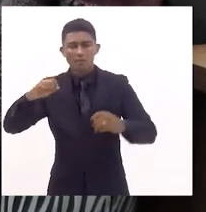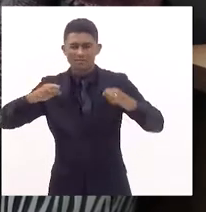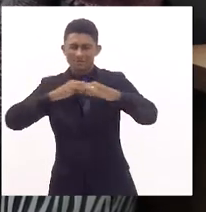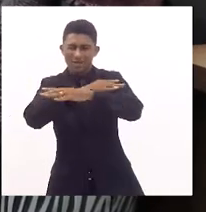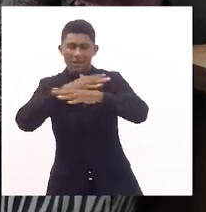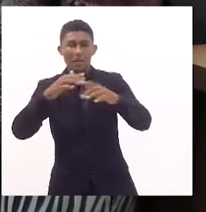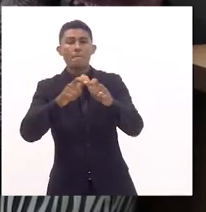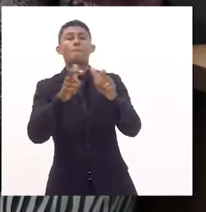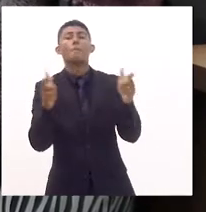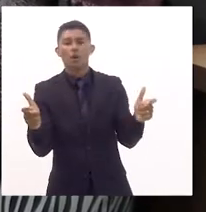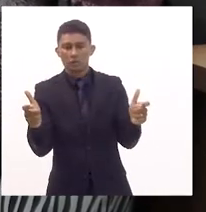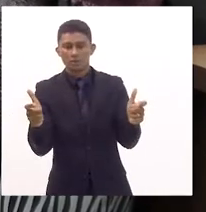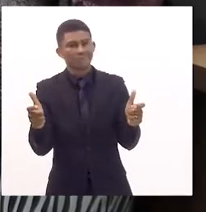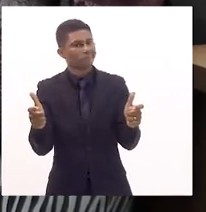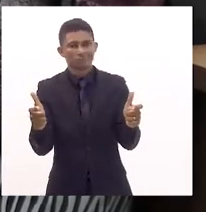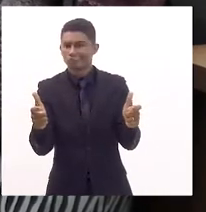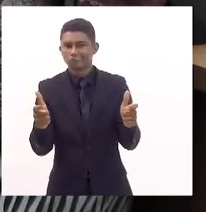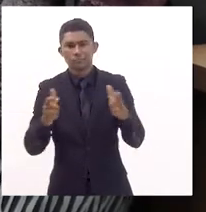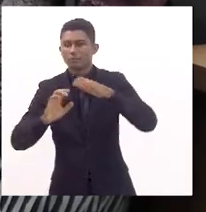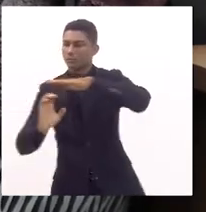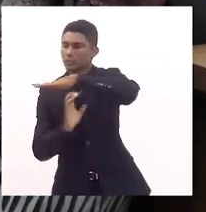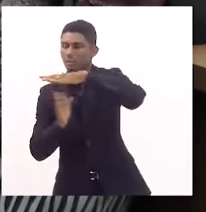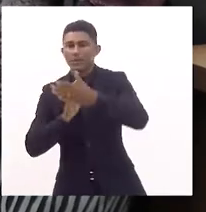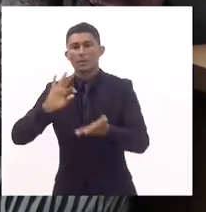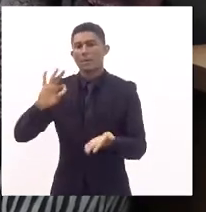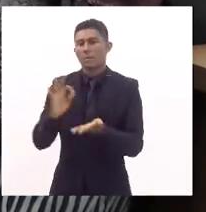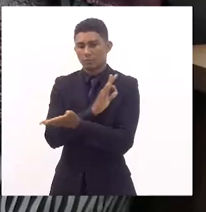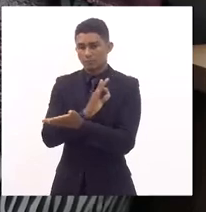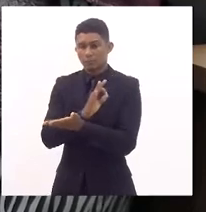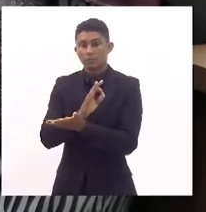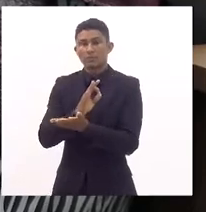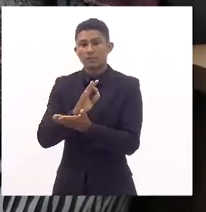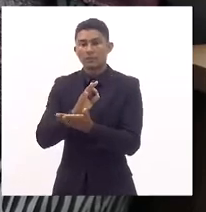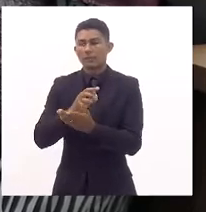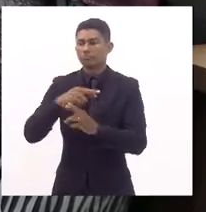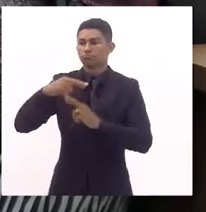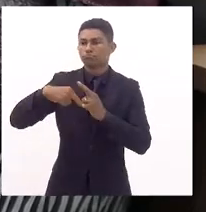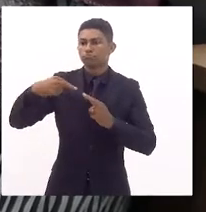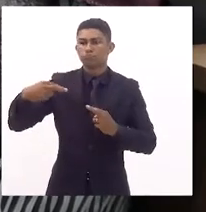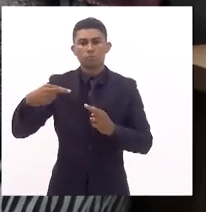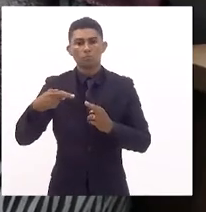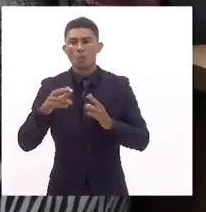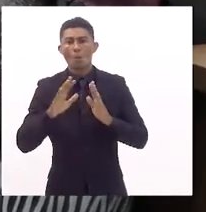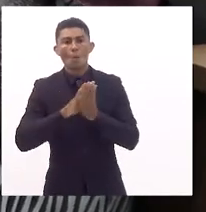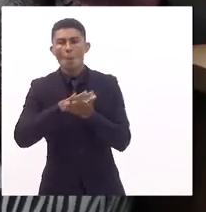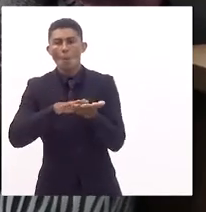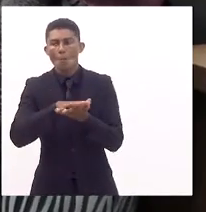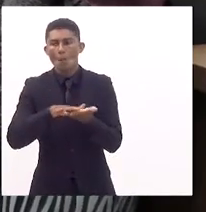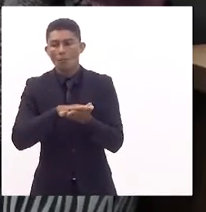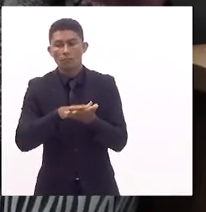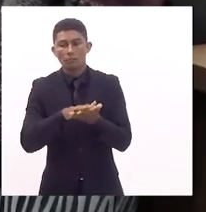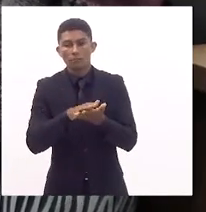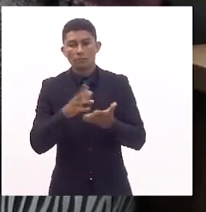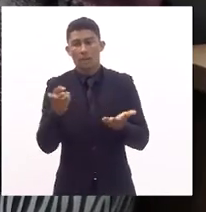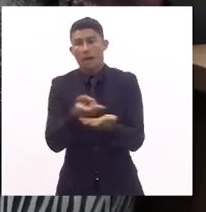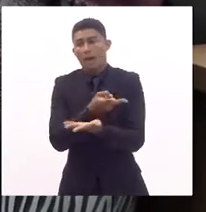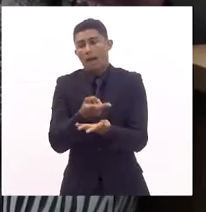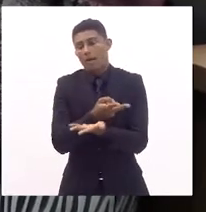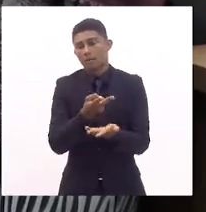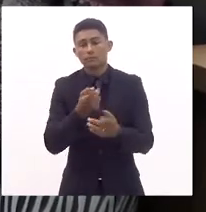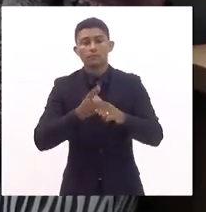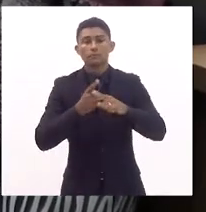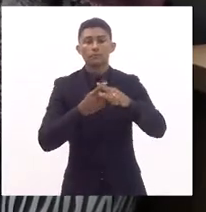contrata cooperativas de catadores para fazer coleta seletiva. Isso está errado. A lei diz que